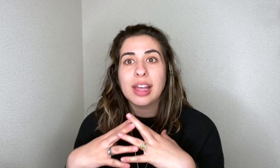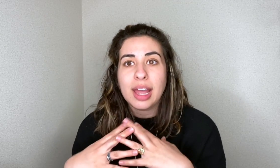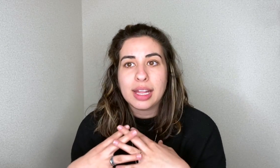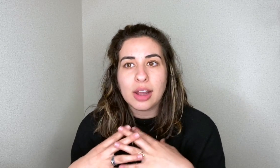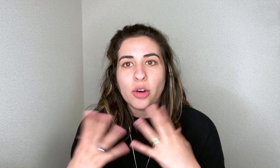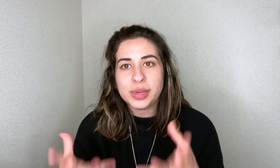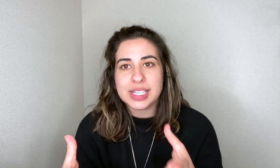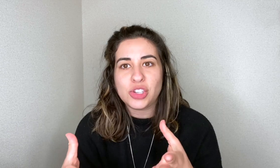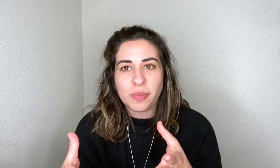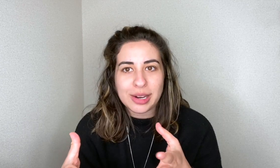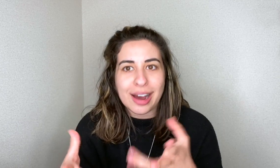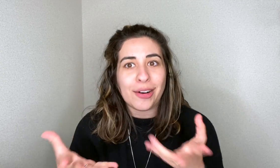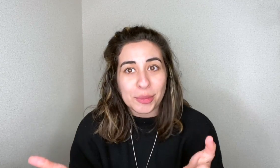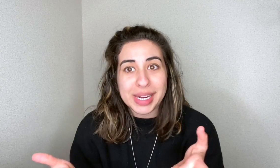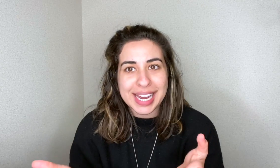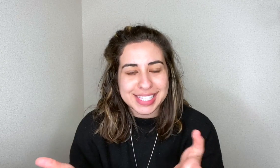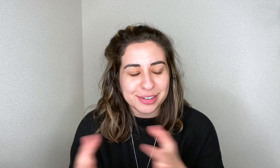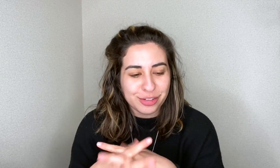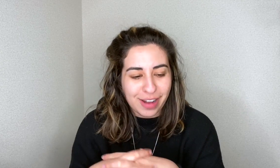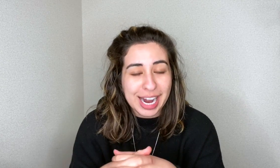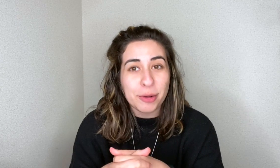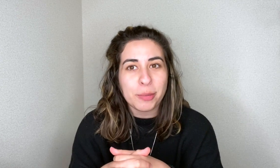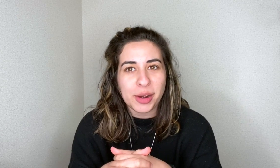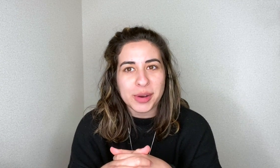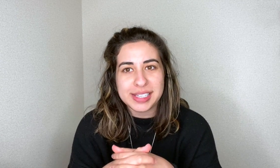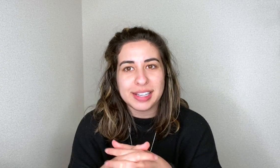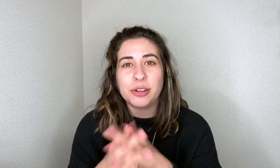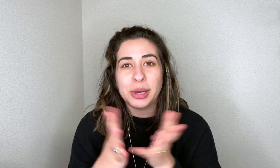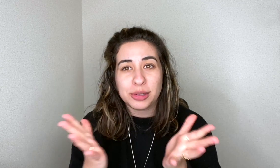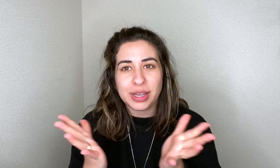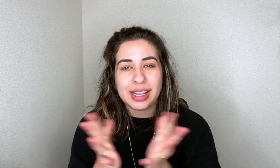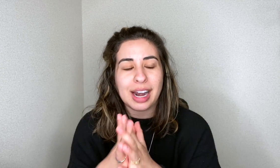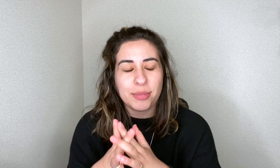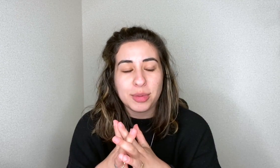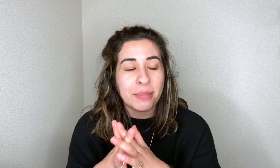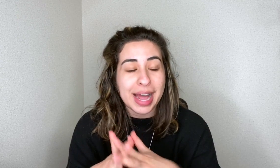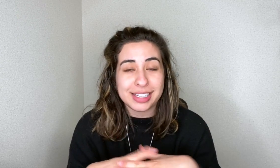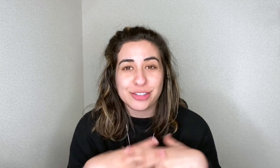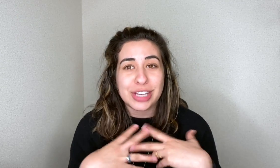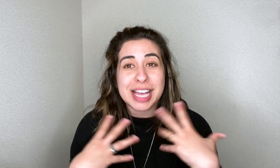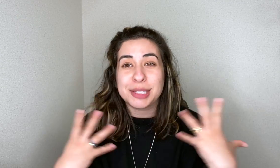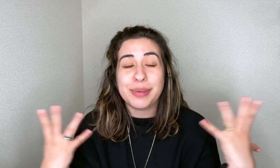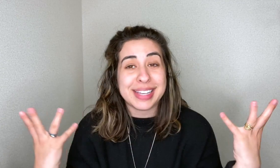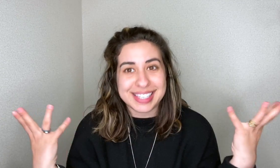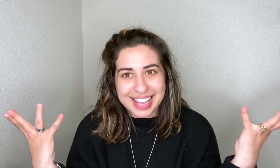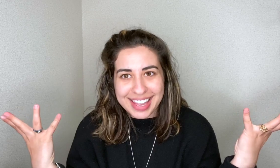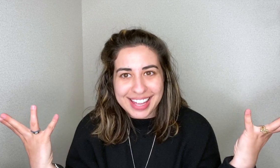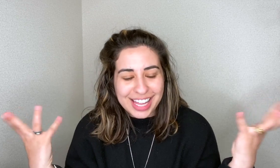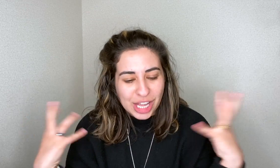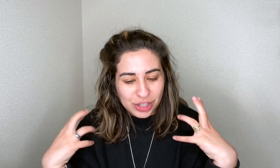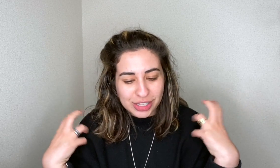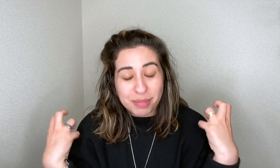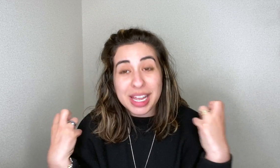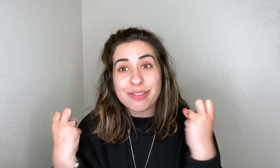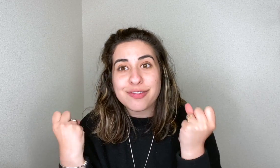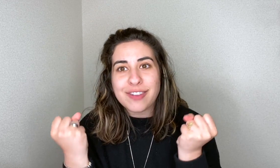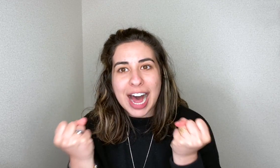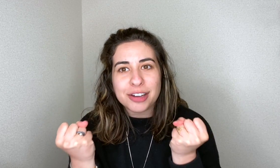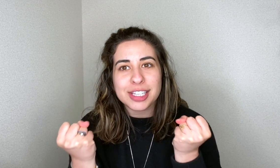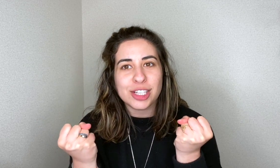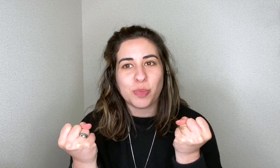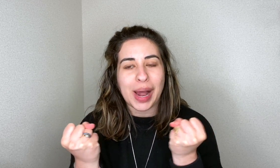alguma coisa. Então eu me senti meio na obrigação de falar alguma coisa. No meu Twitter, lá, Bibi Bailas, eu já expressei toda a